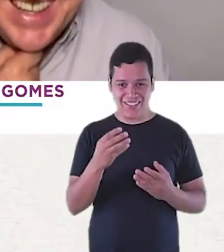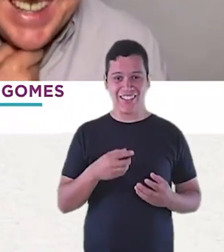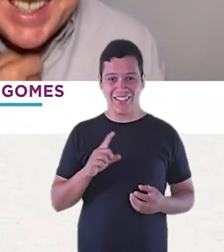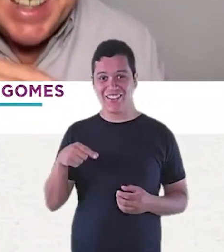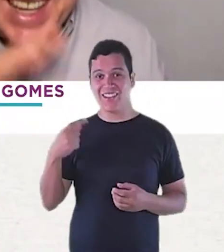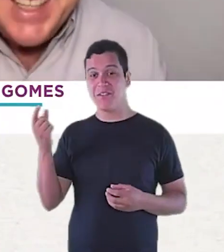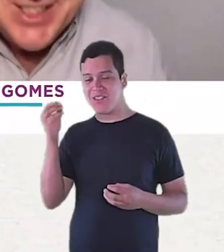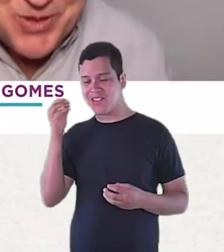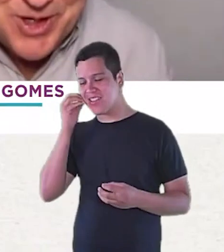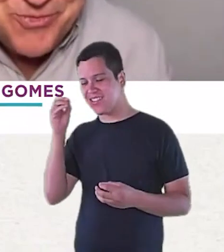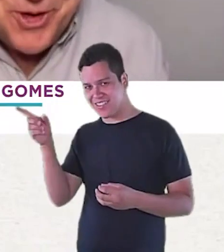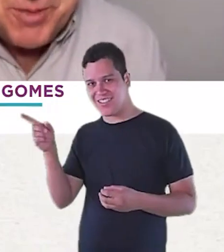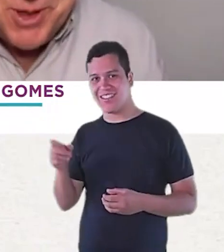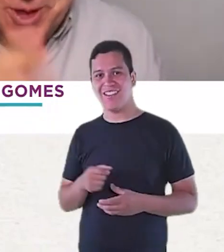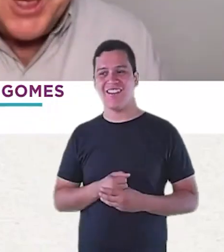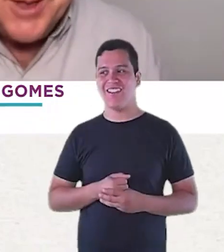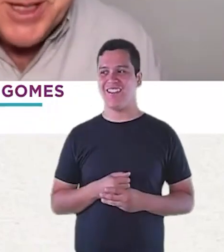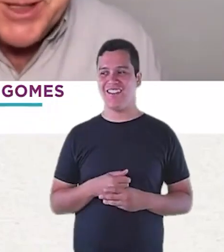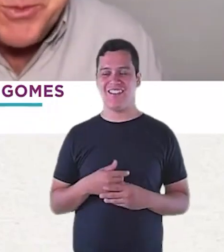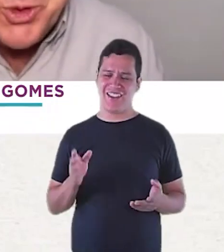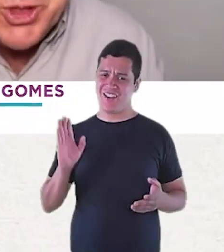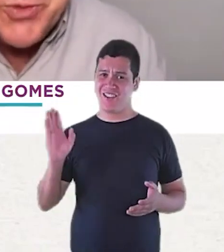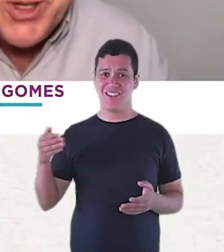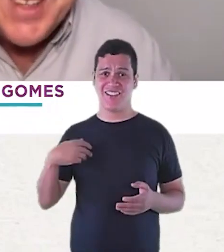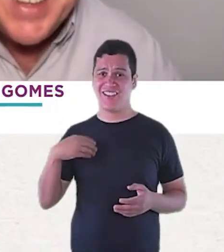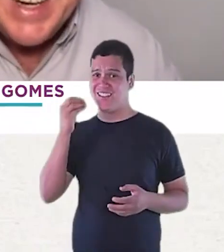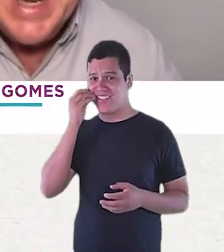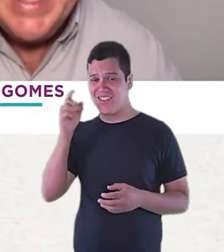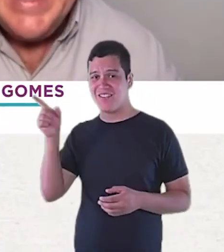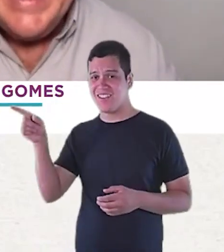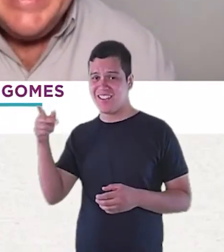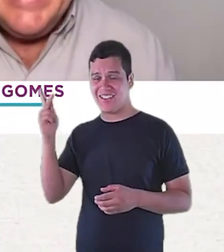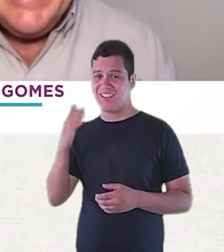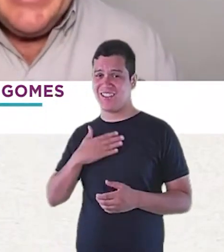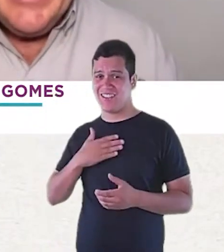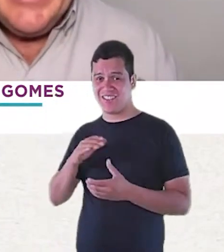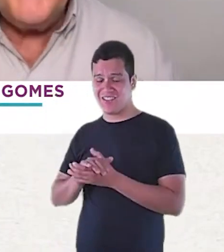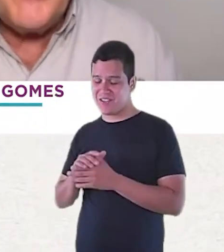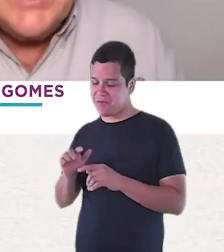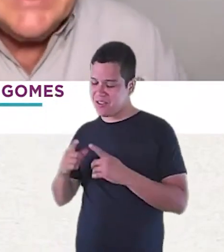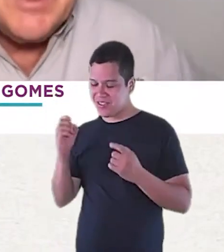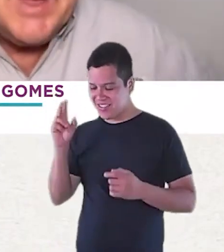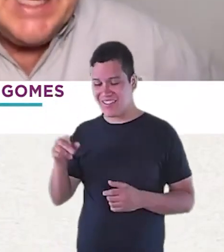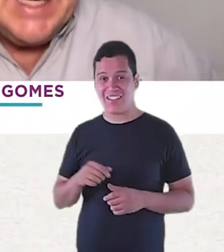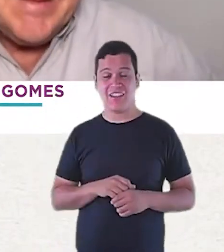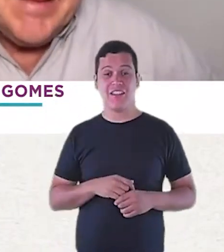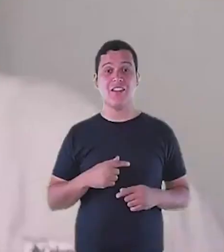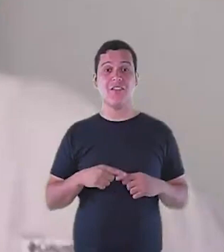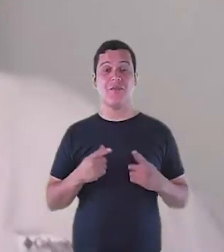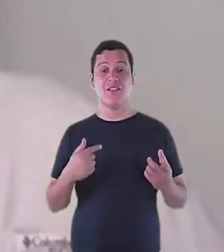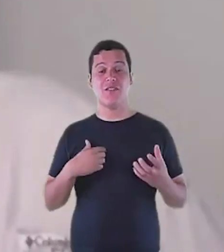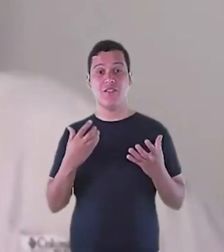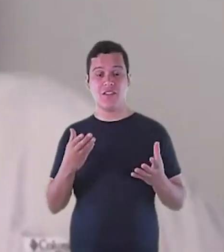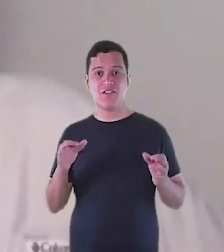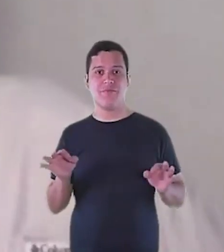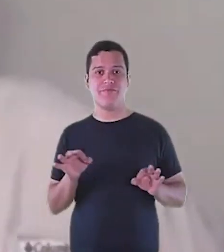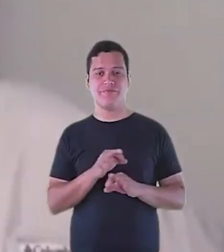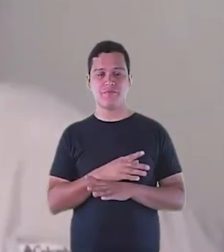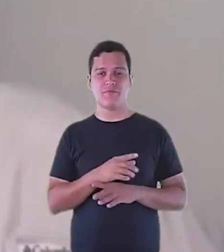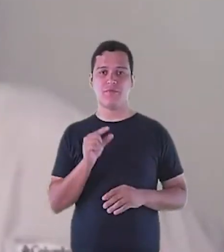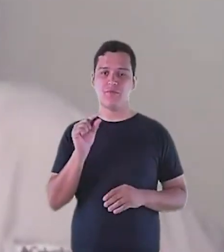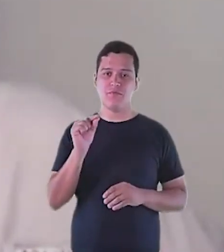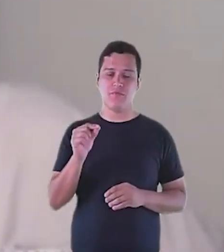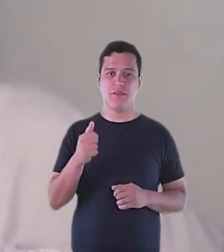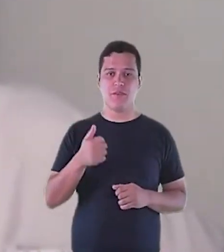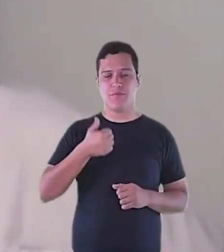maior prazer. Já daria de qualquer forma, agora tem um motivo extra, né? Mas, Afonso, eu queria terminar, assim, primeiro